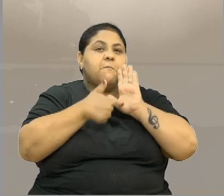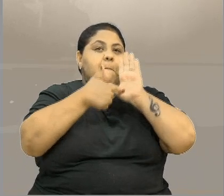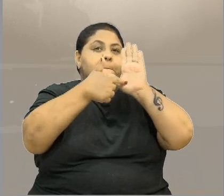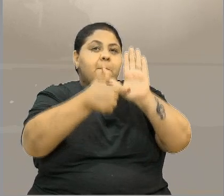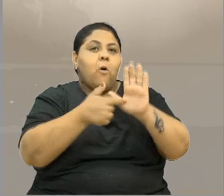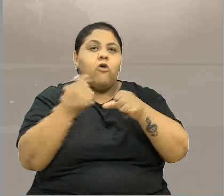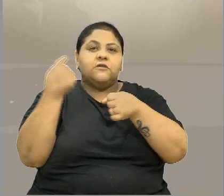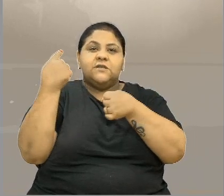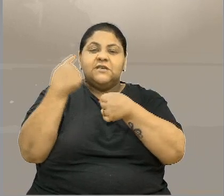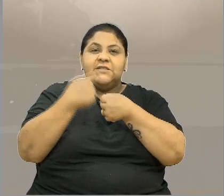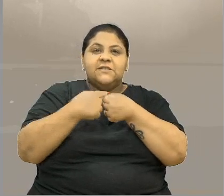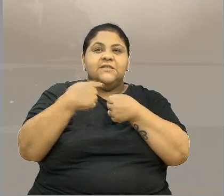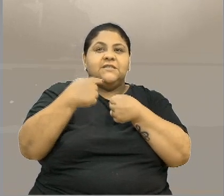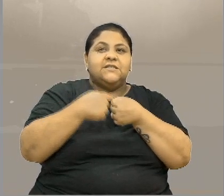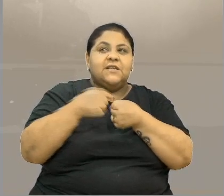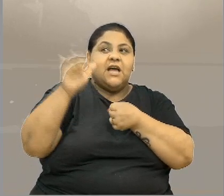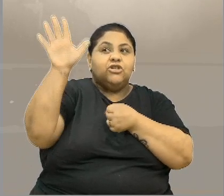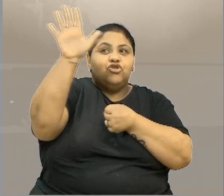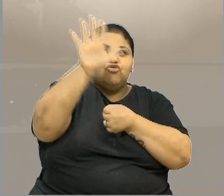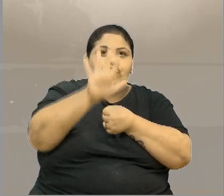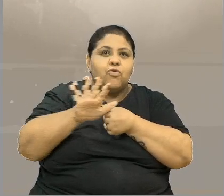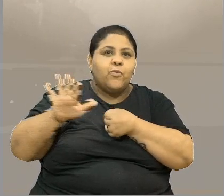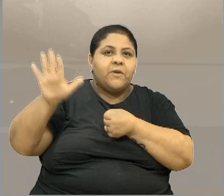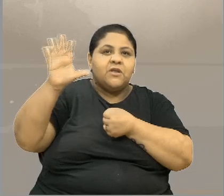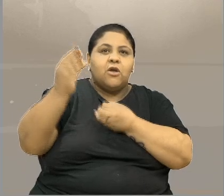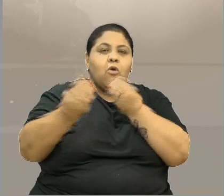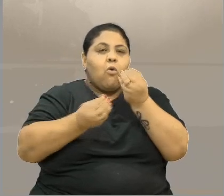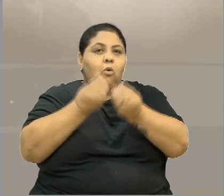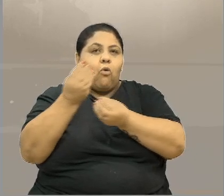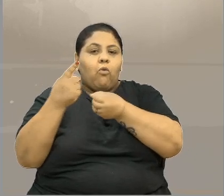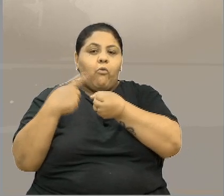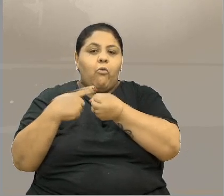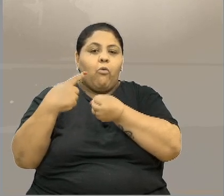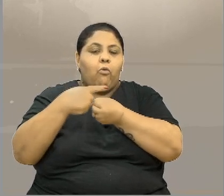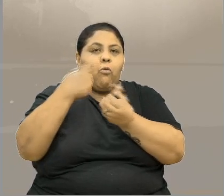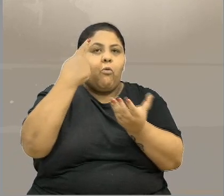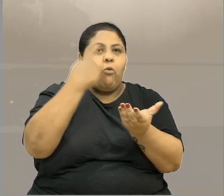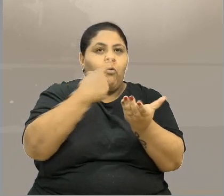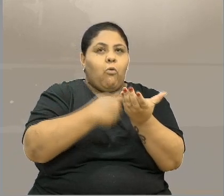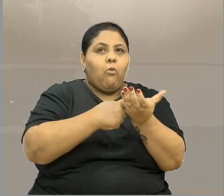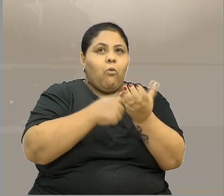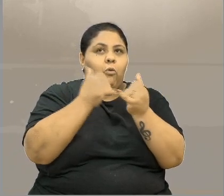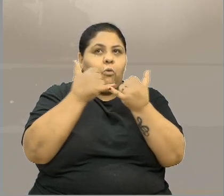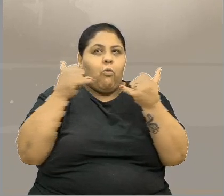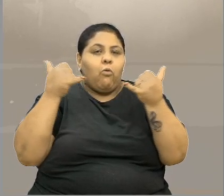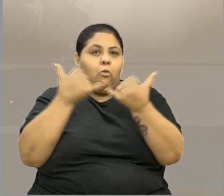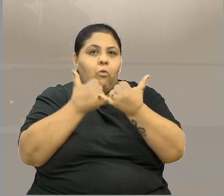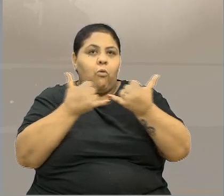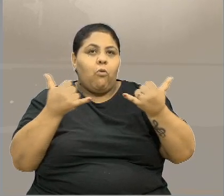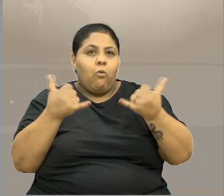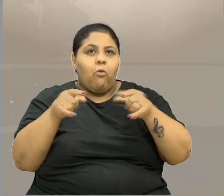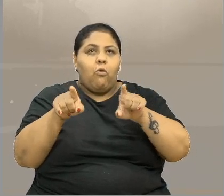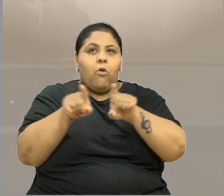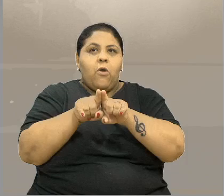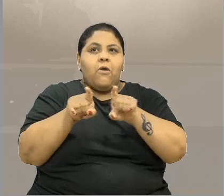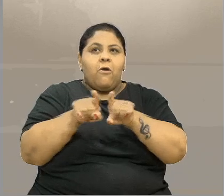no cenário global como um município comprometido com a transição energética e com a